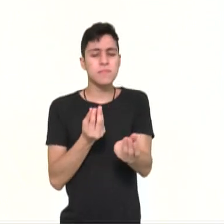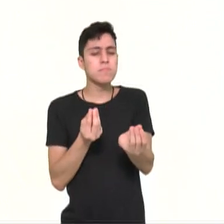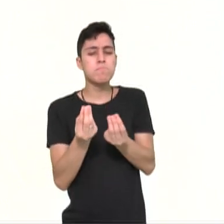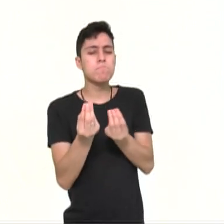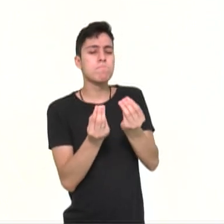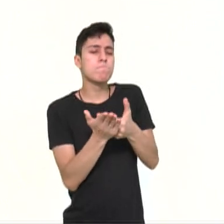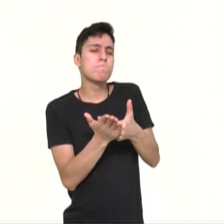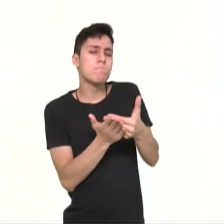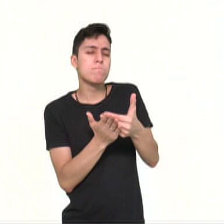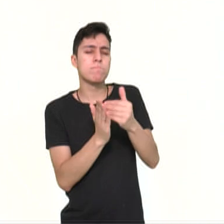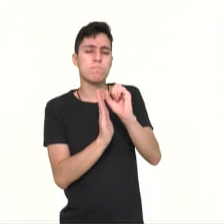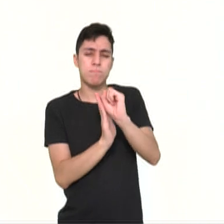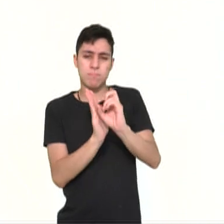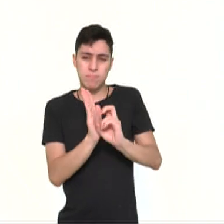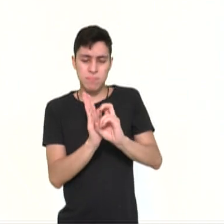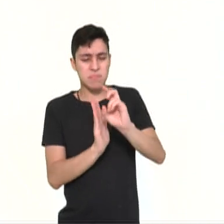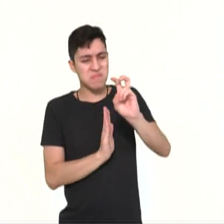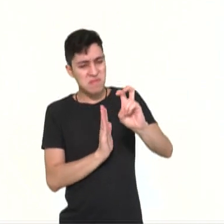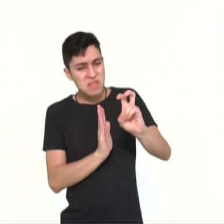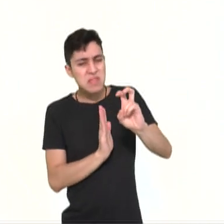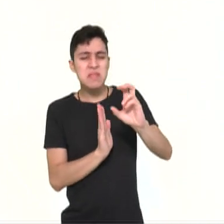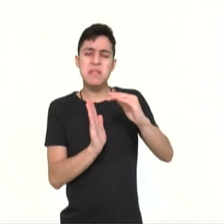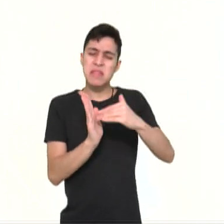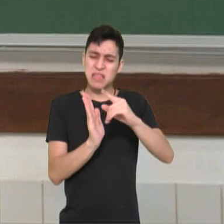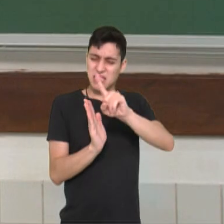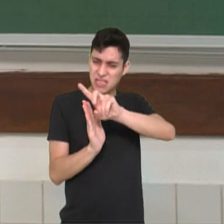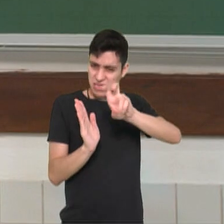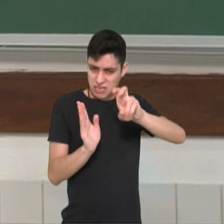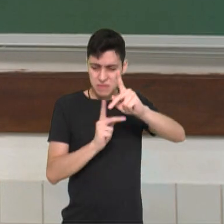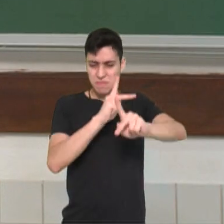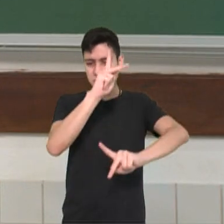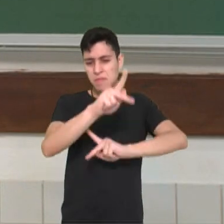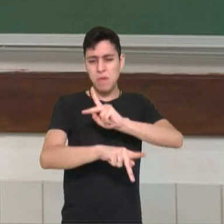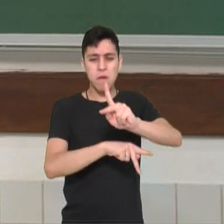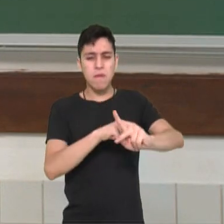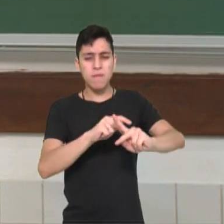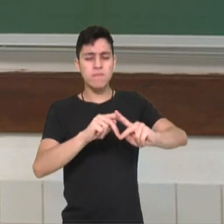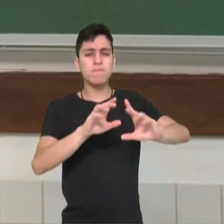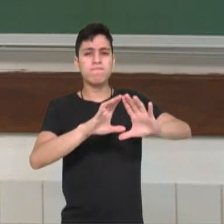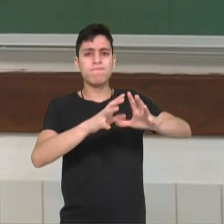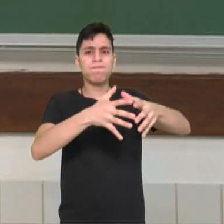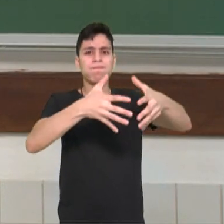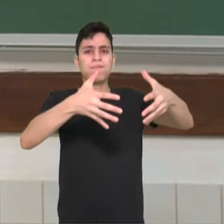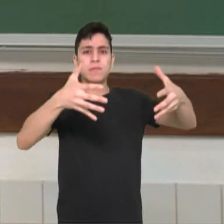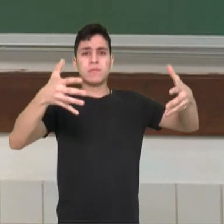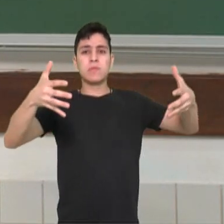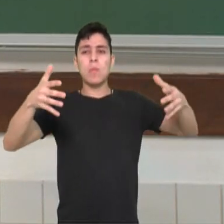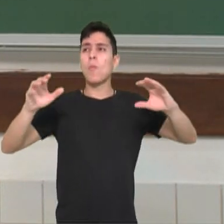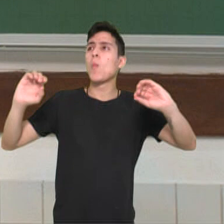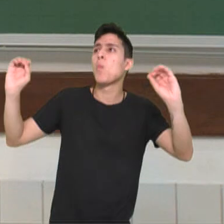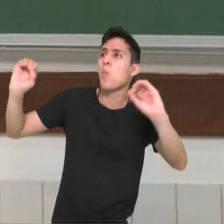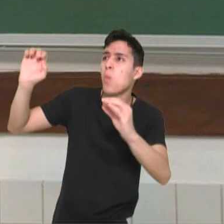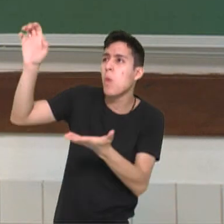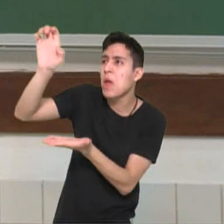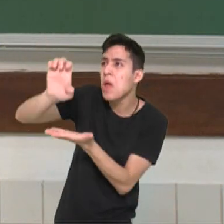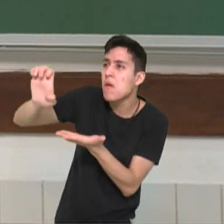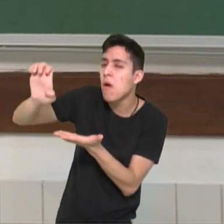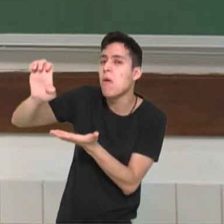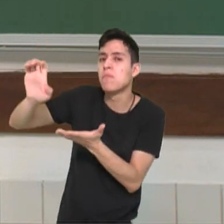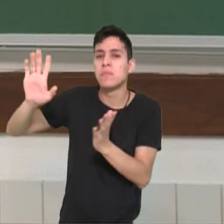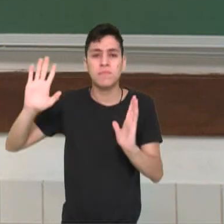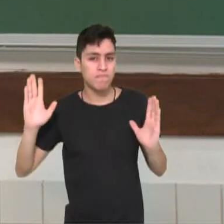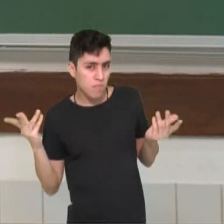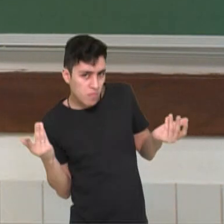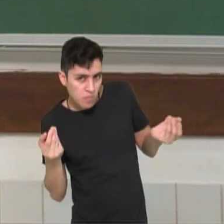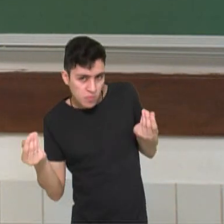séculos V e XV, né, essas populações antes da chegada dos europeus. Vamos